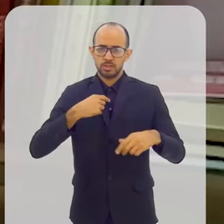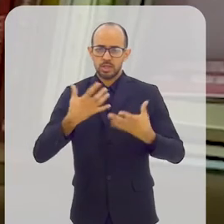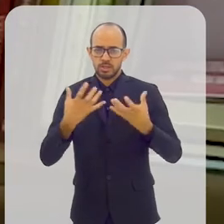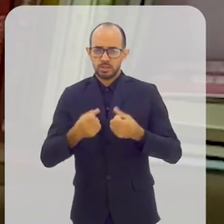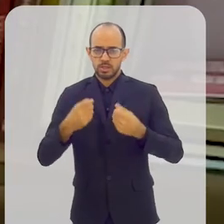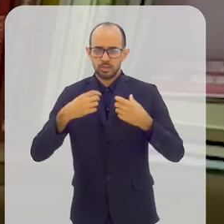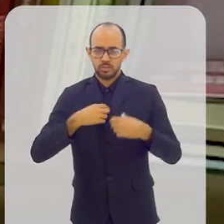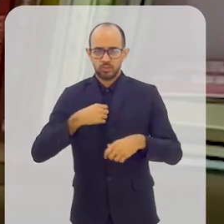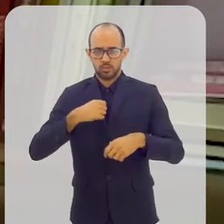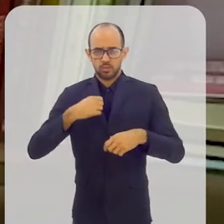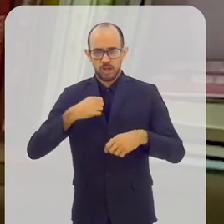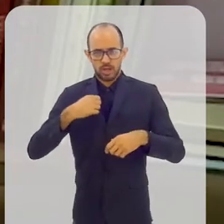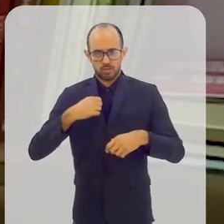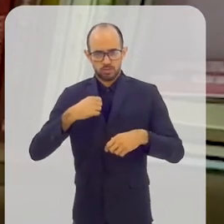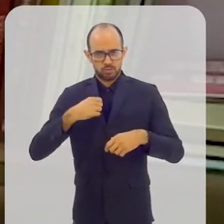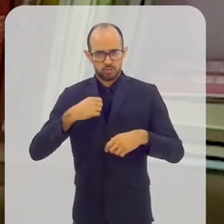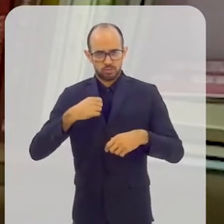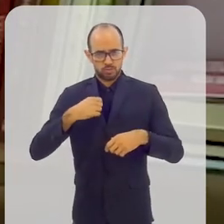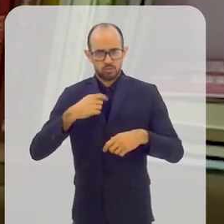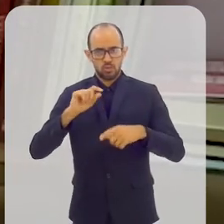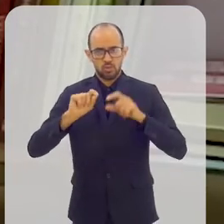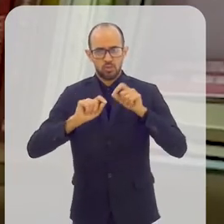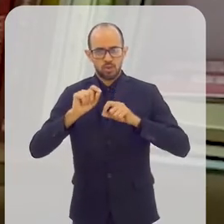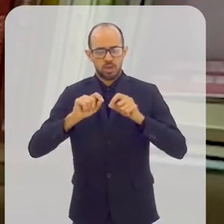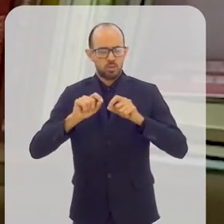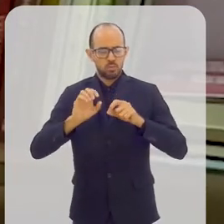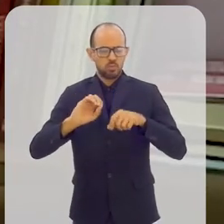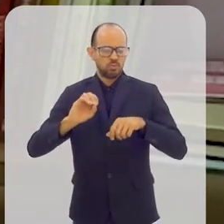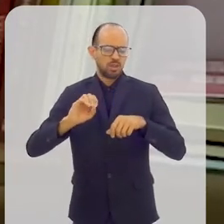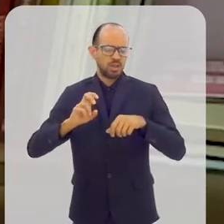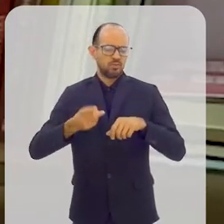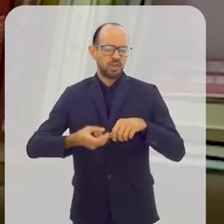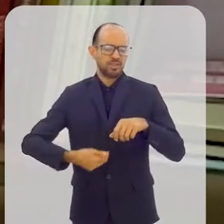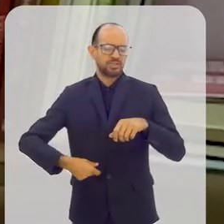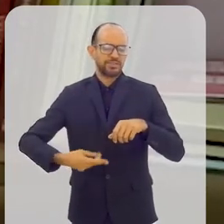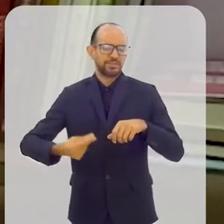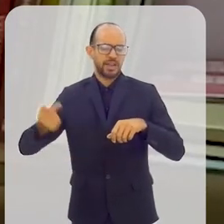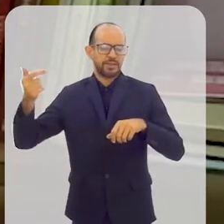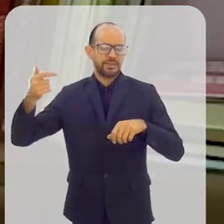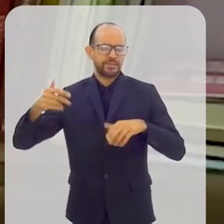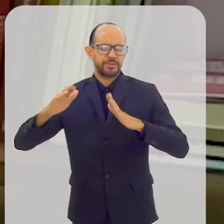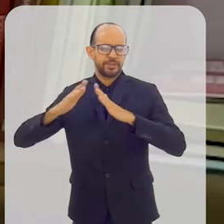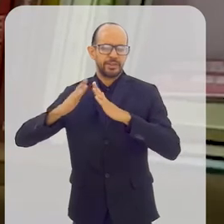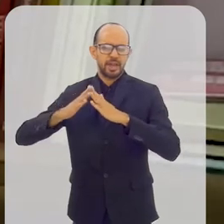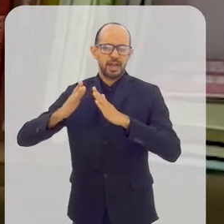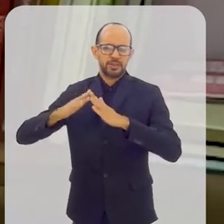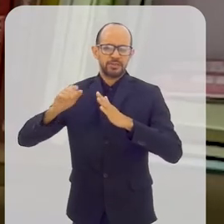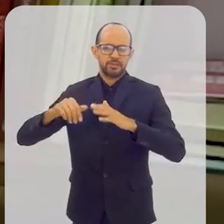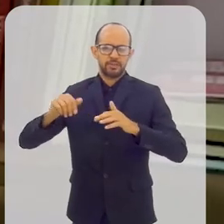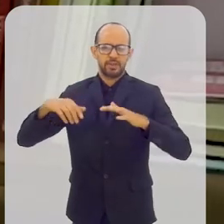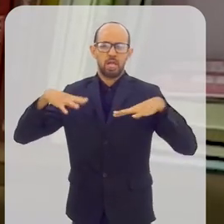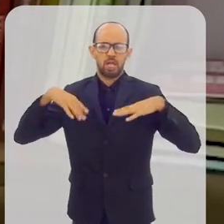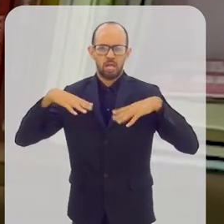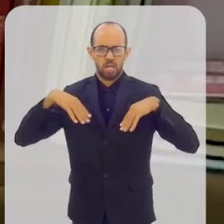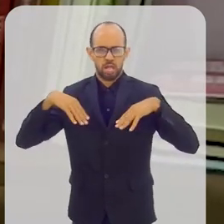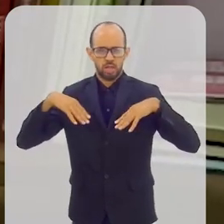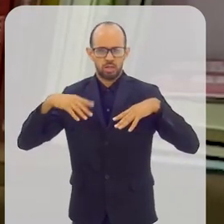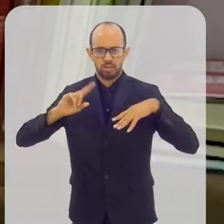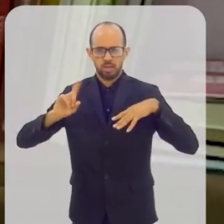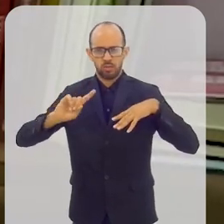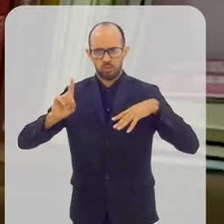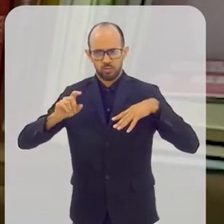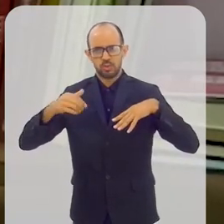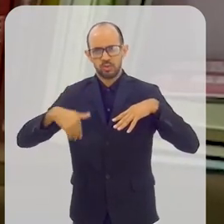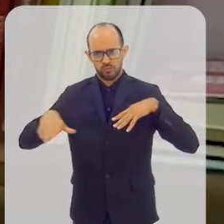se voluntariam, não tem. Tá certo que ninguém vai sair de casa para chegar assim: ah, hoje eu vou fazer corpo mole no meu voluntariado. Não, tem